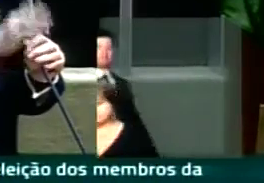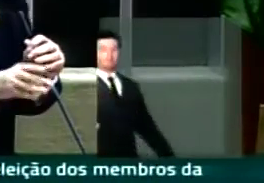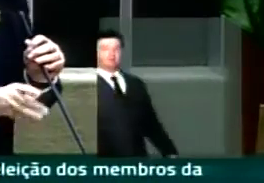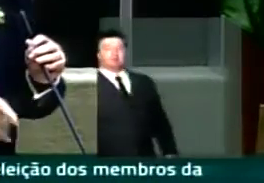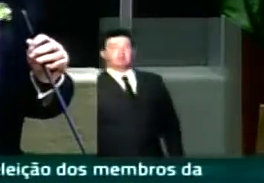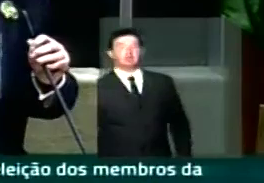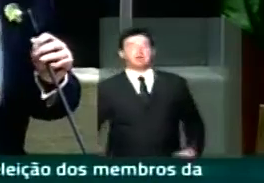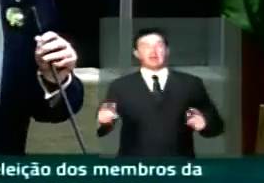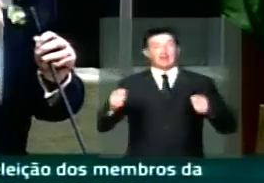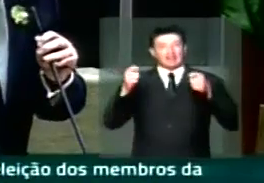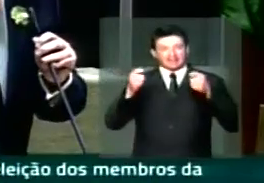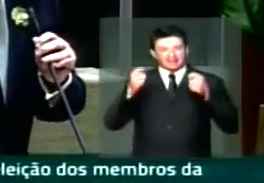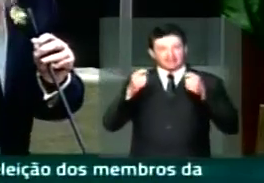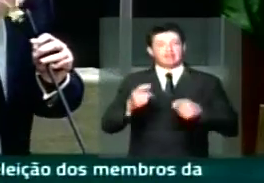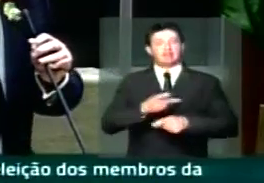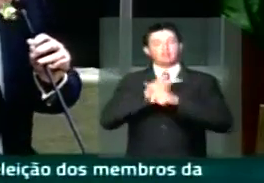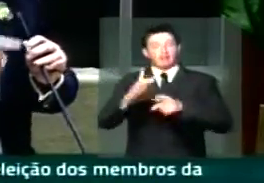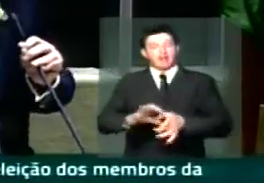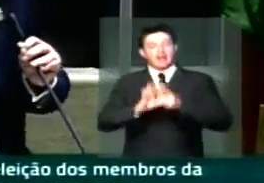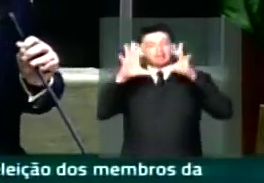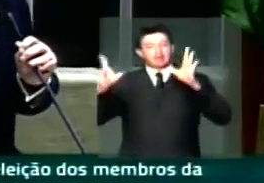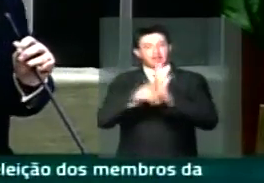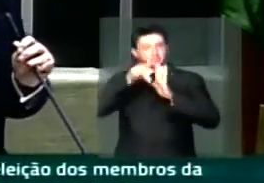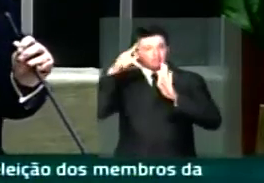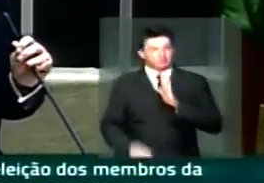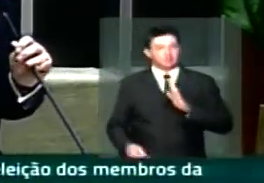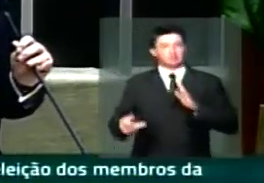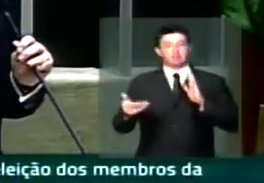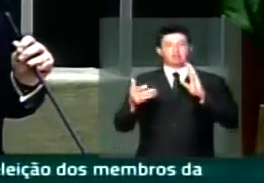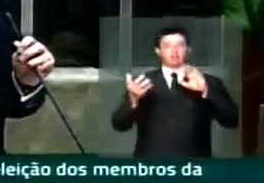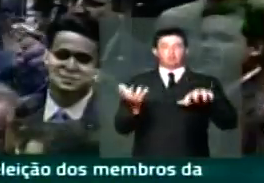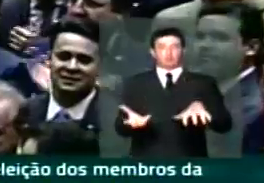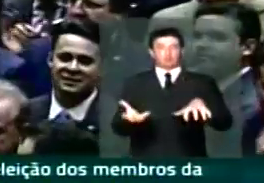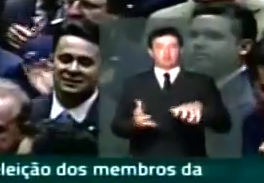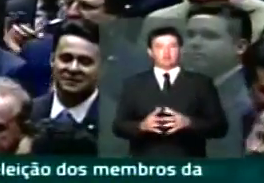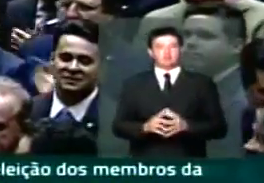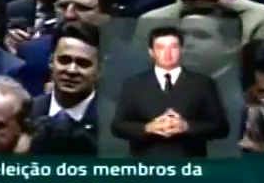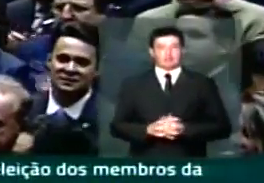altivez do parlamento e da independência do parlamento.